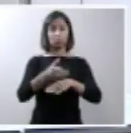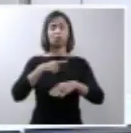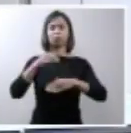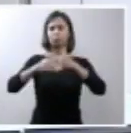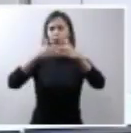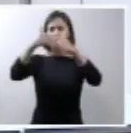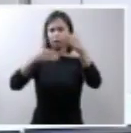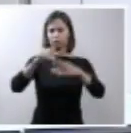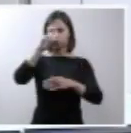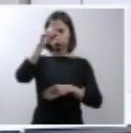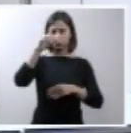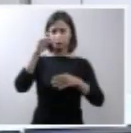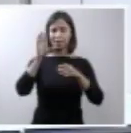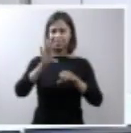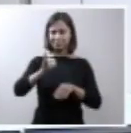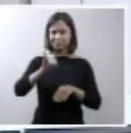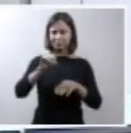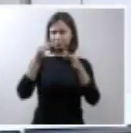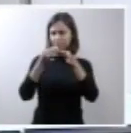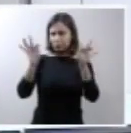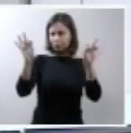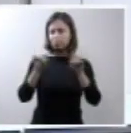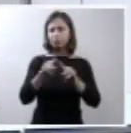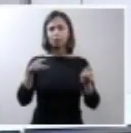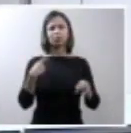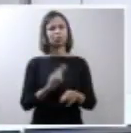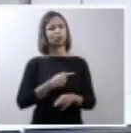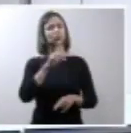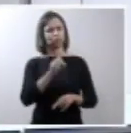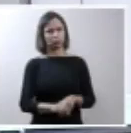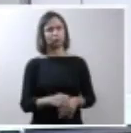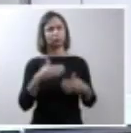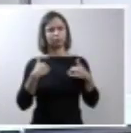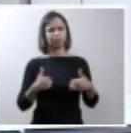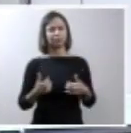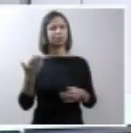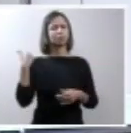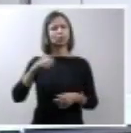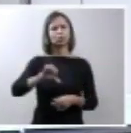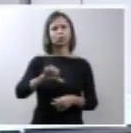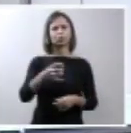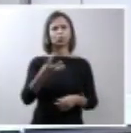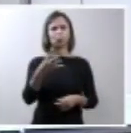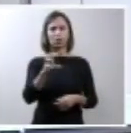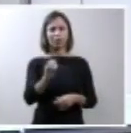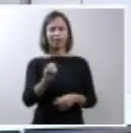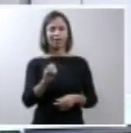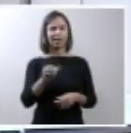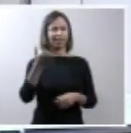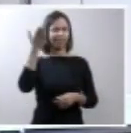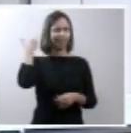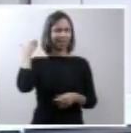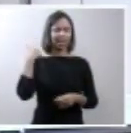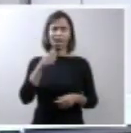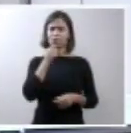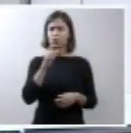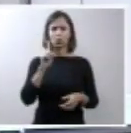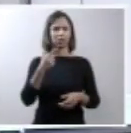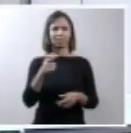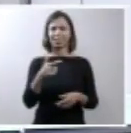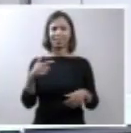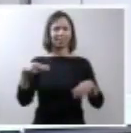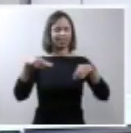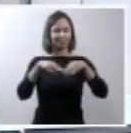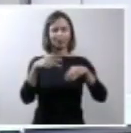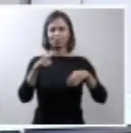ciência é um direito humano o nosso código penal data da década de 40 quando não havia ecografia